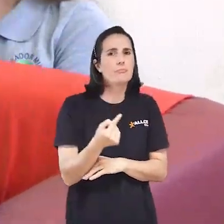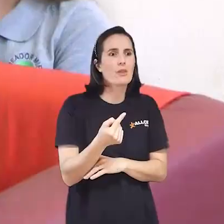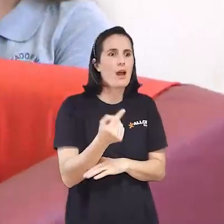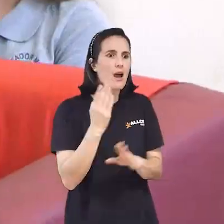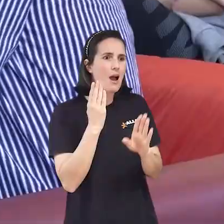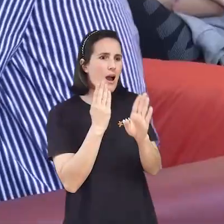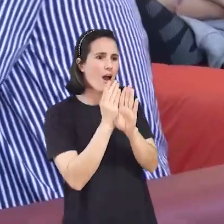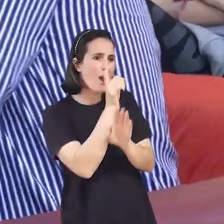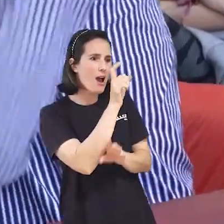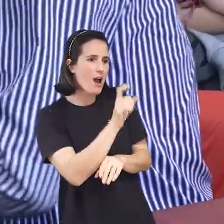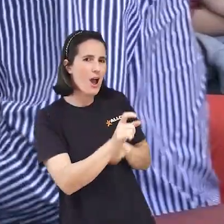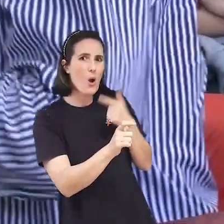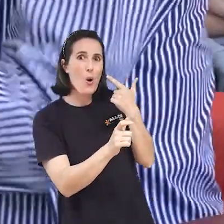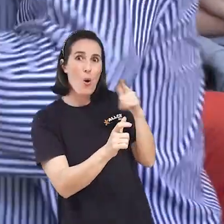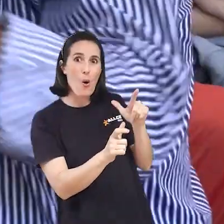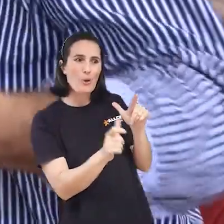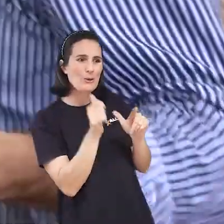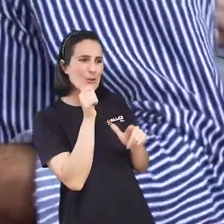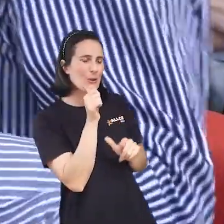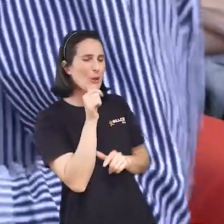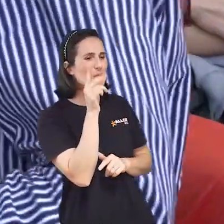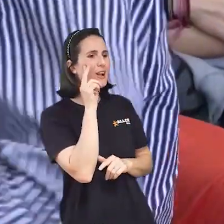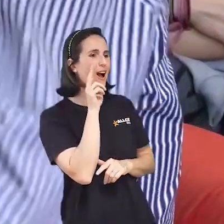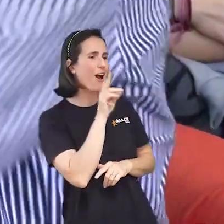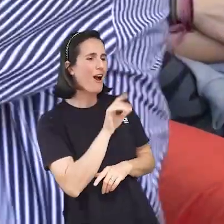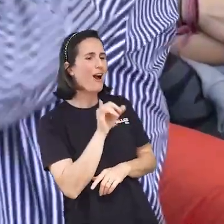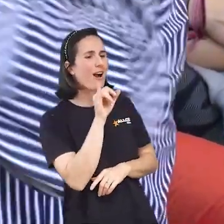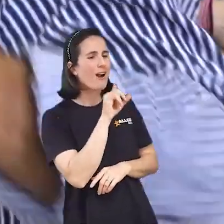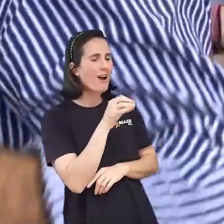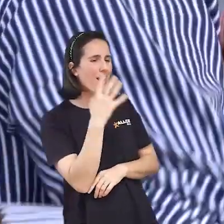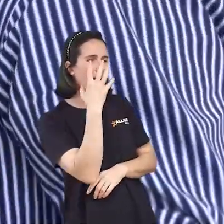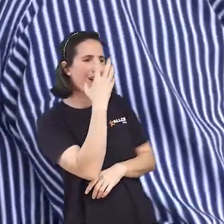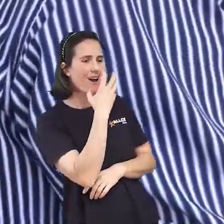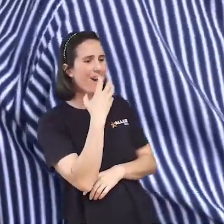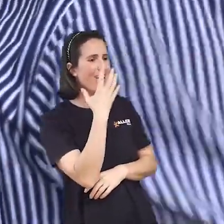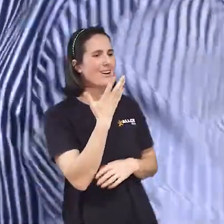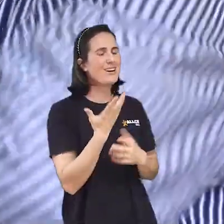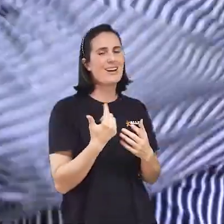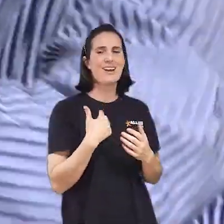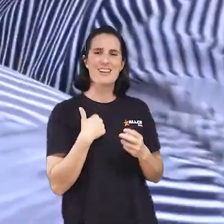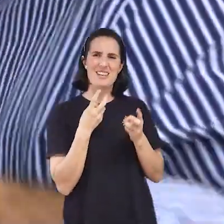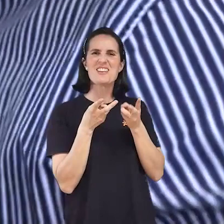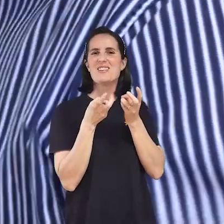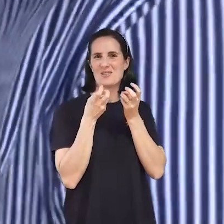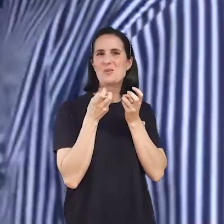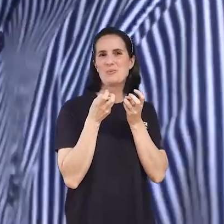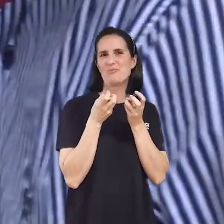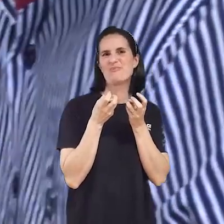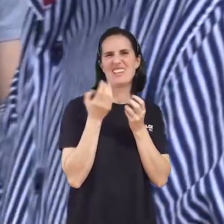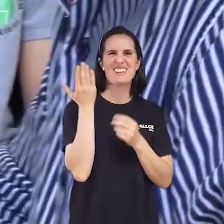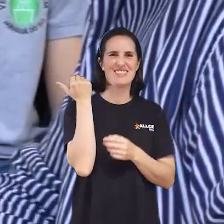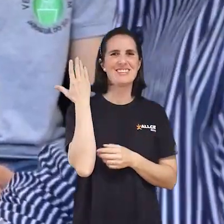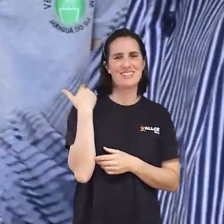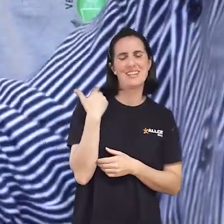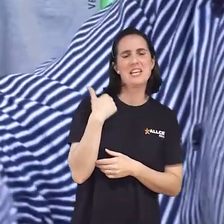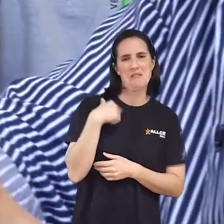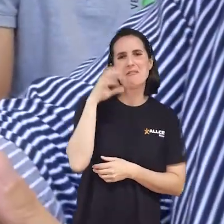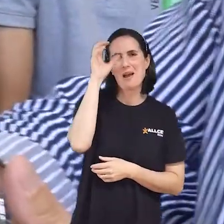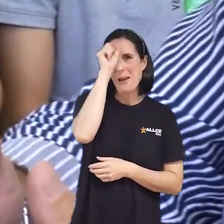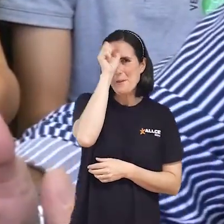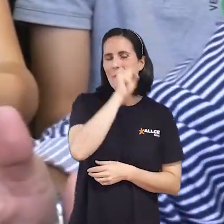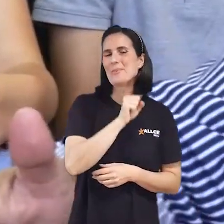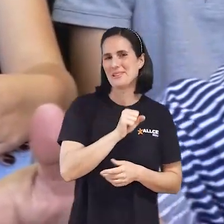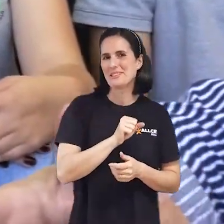ninguém que fosse igual àquela pessoa. Não, porque aquela pessoa é aquela pessoa que eu quero pro resto da minha vida. Aí passava